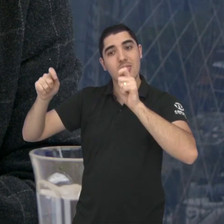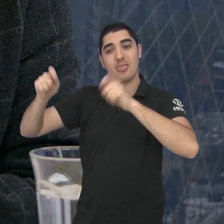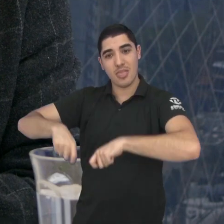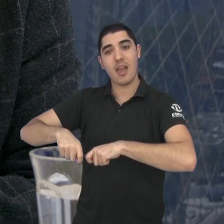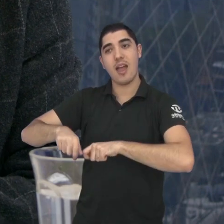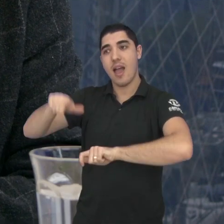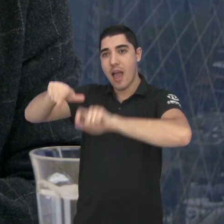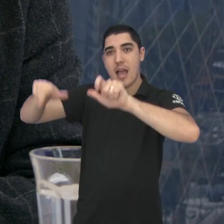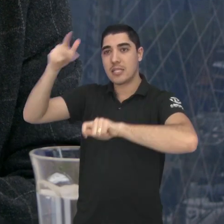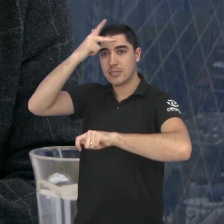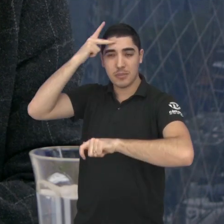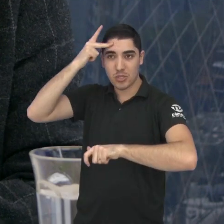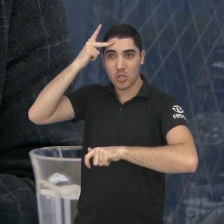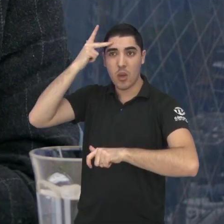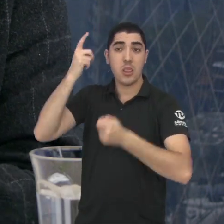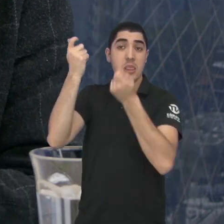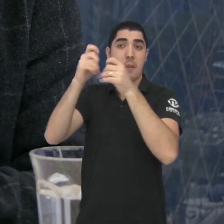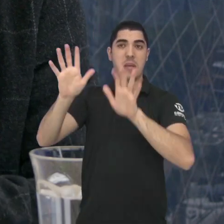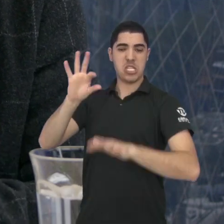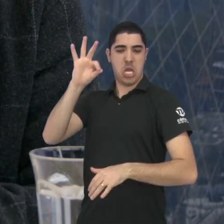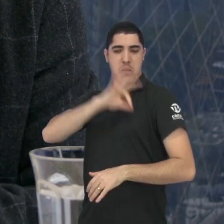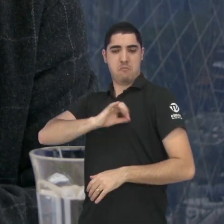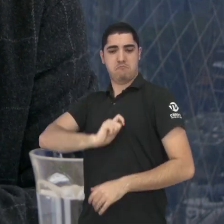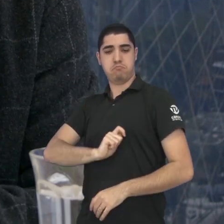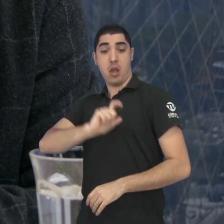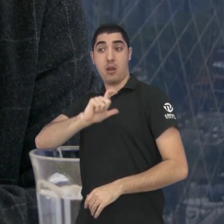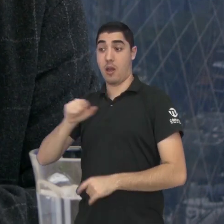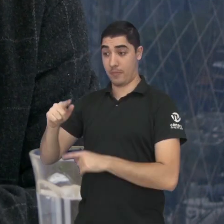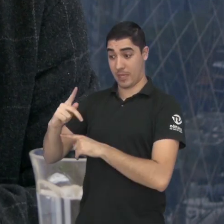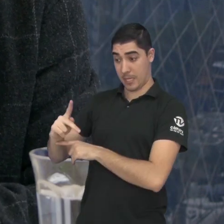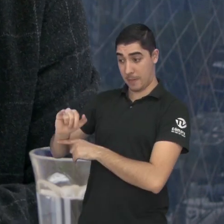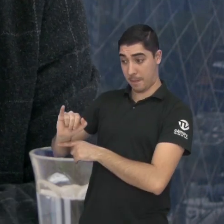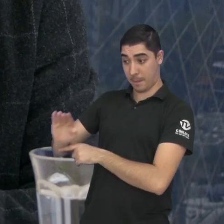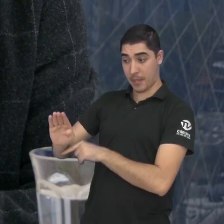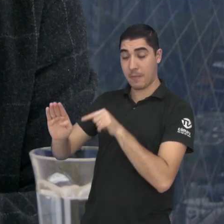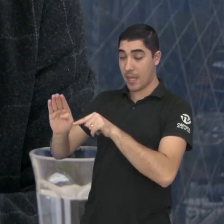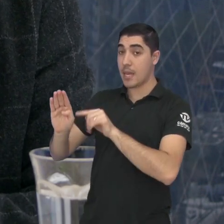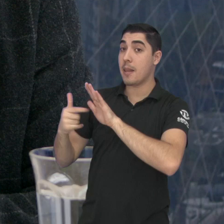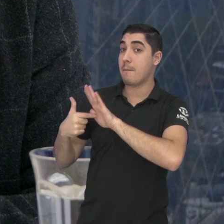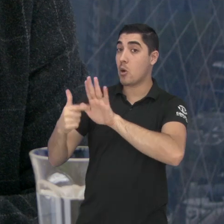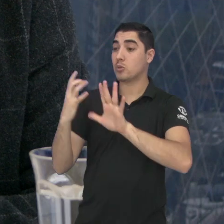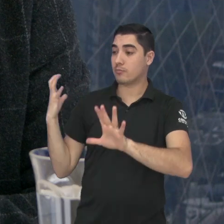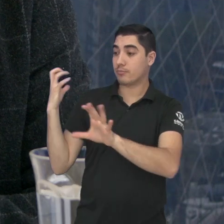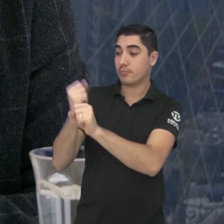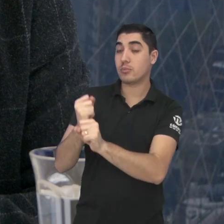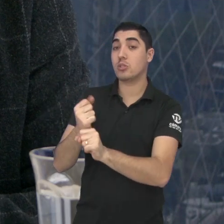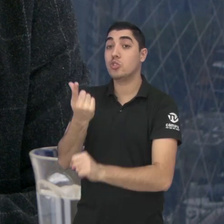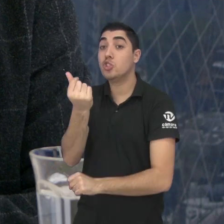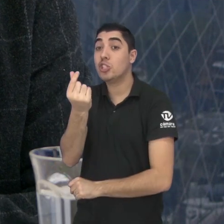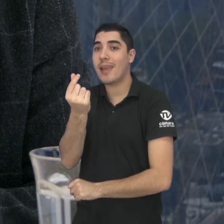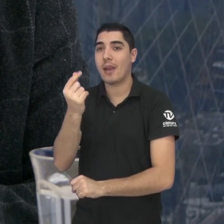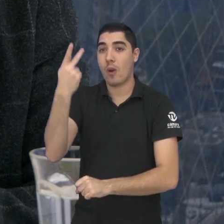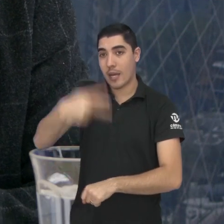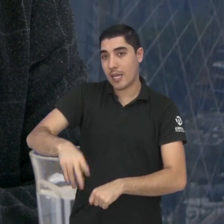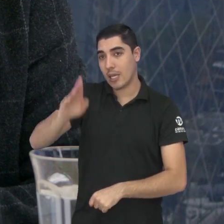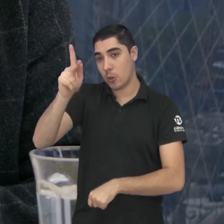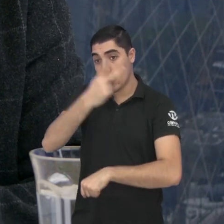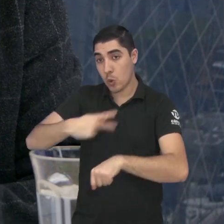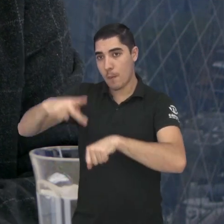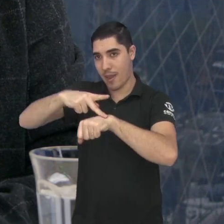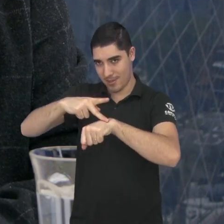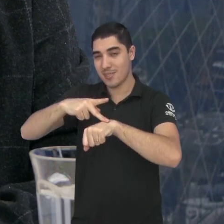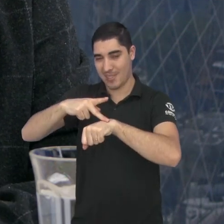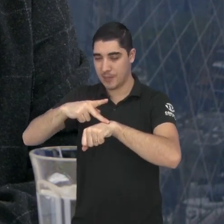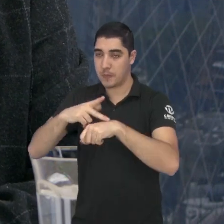esse dinheiro, com essa riqueza, porque o PIB é a somatória da riqueza do país. Sim. Então, isso aí é distribuído para poucas pessoas, e aqueles que têm mais